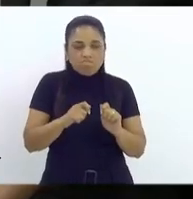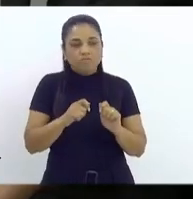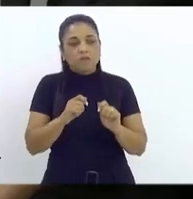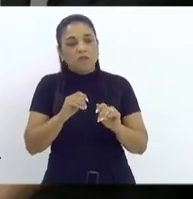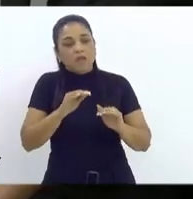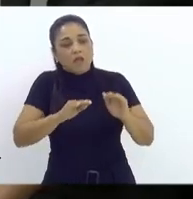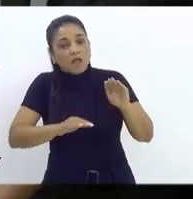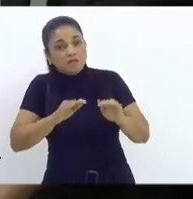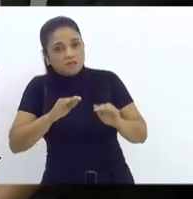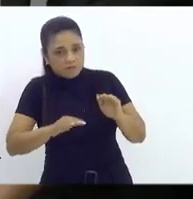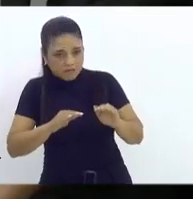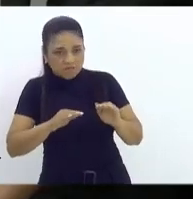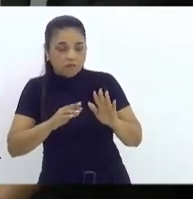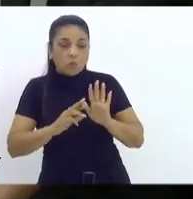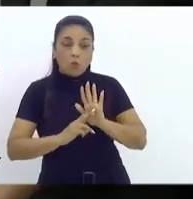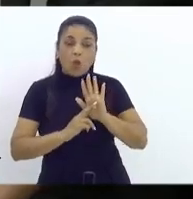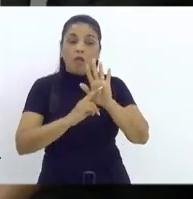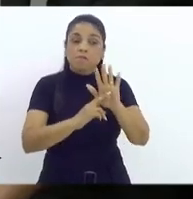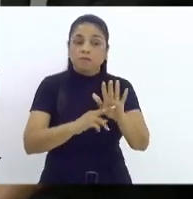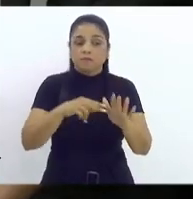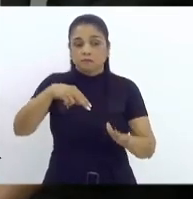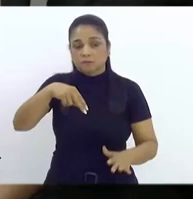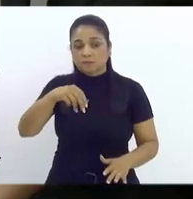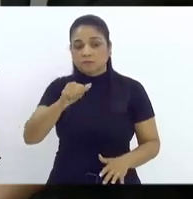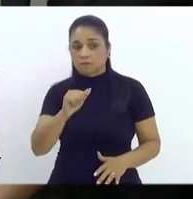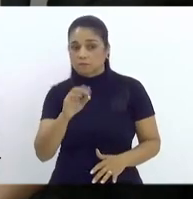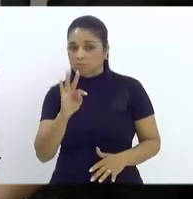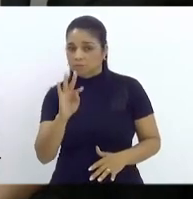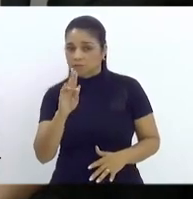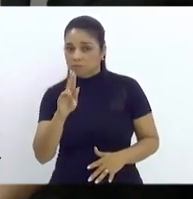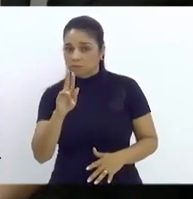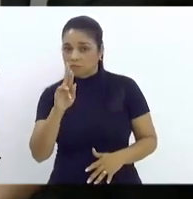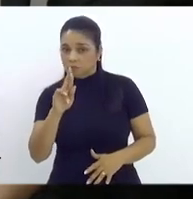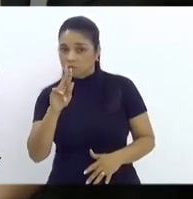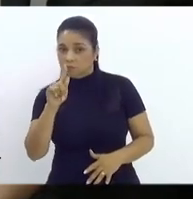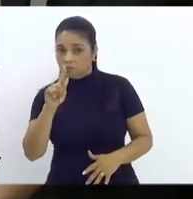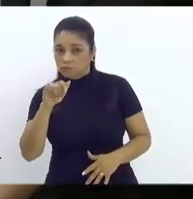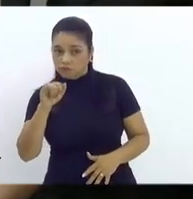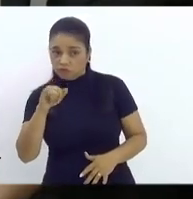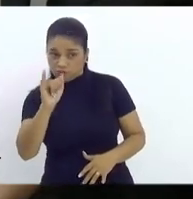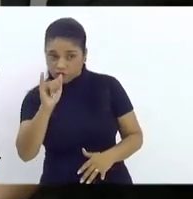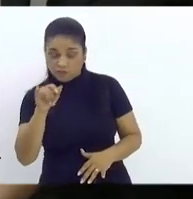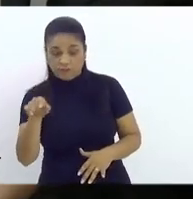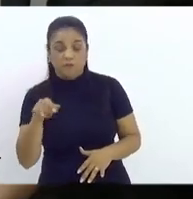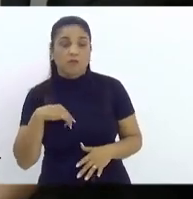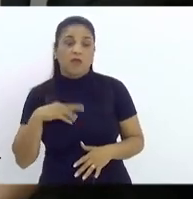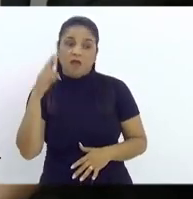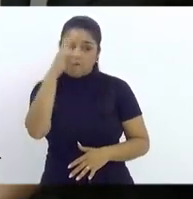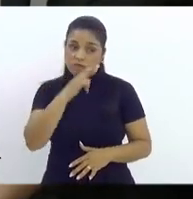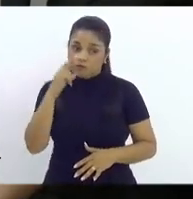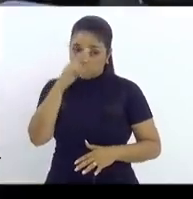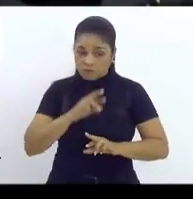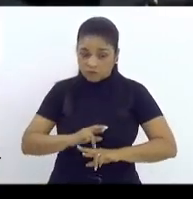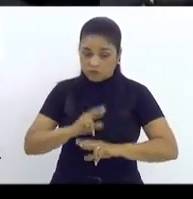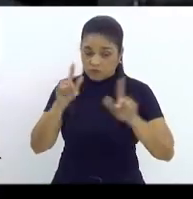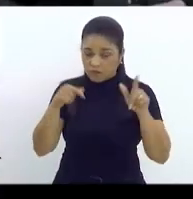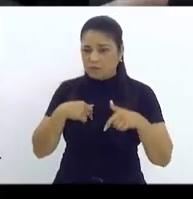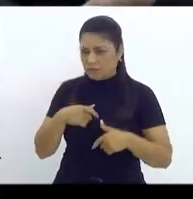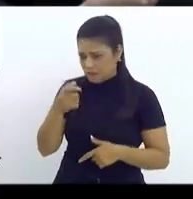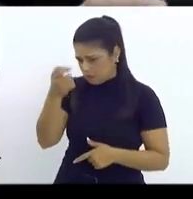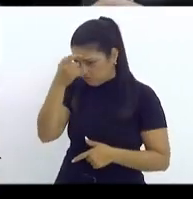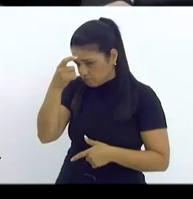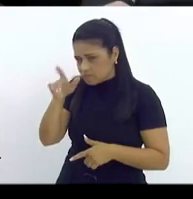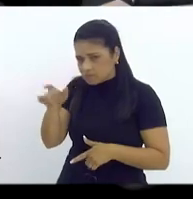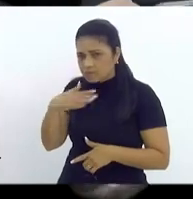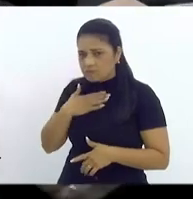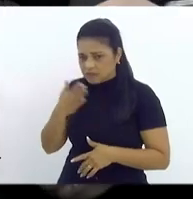de um representante da Naturgy. Mas a princípio, nossas atuações são até o medidor. Mas a senhora tem ciência dessa história do selo do